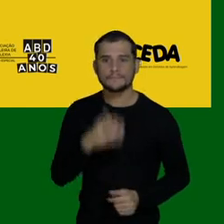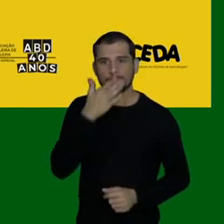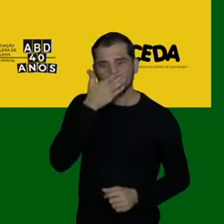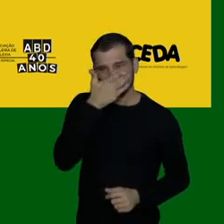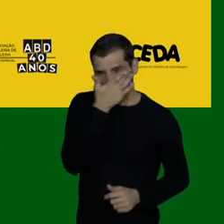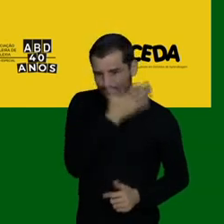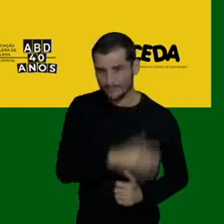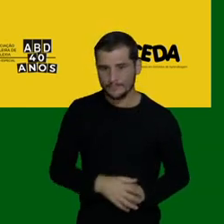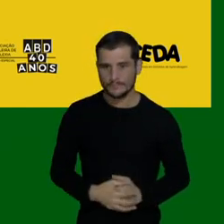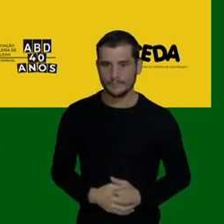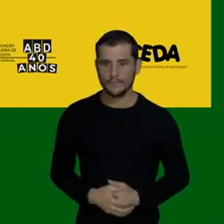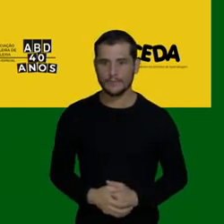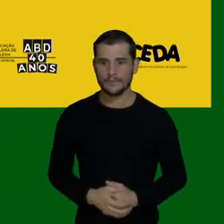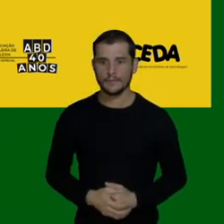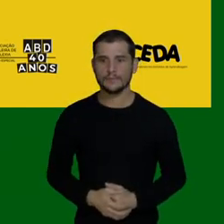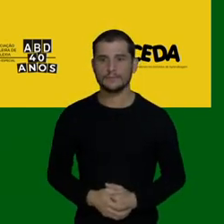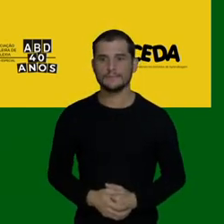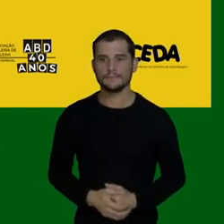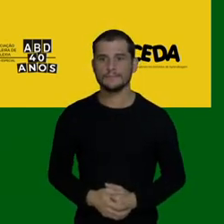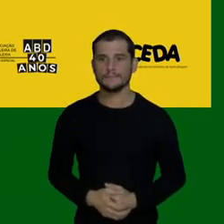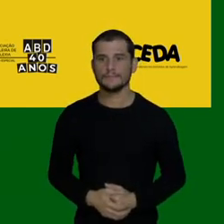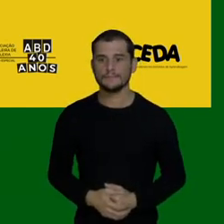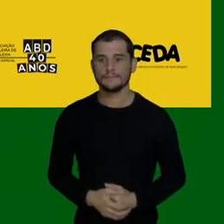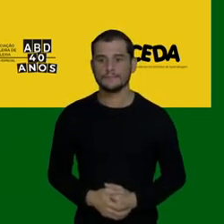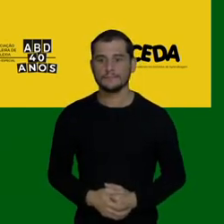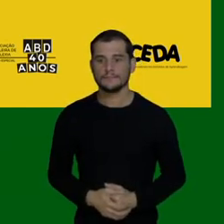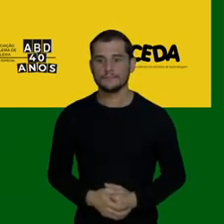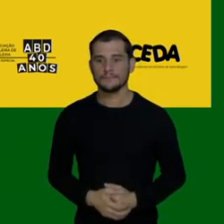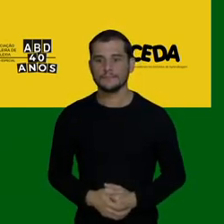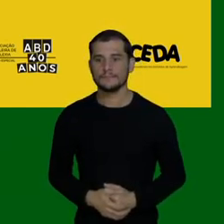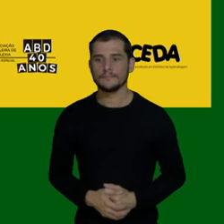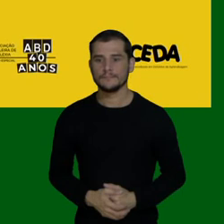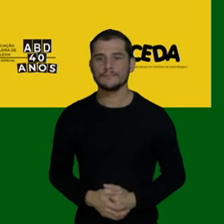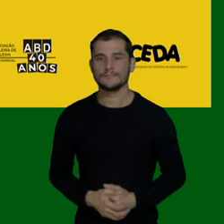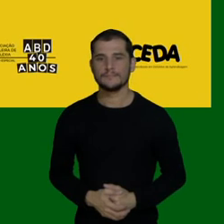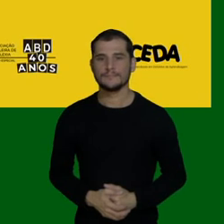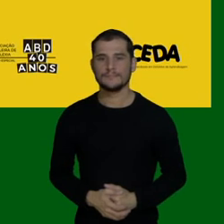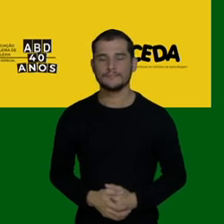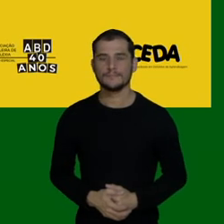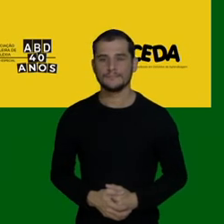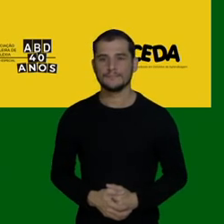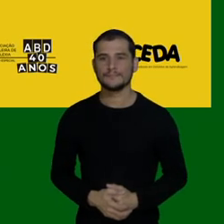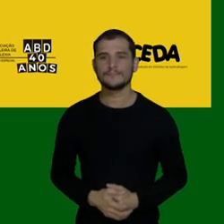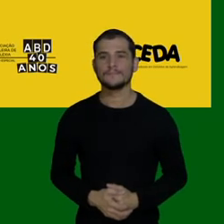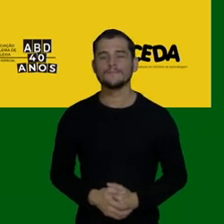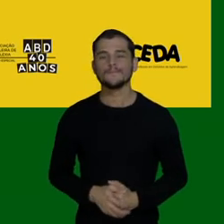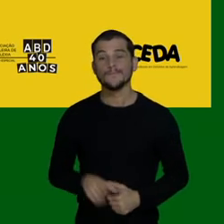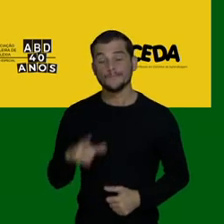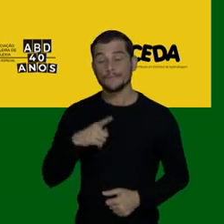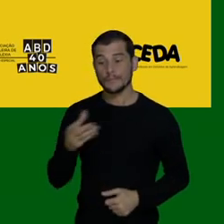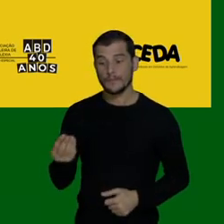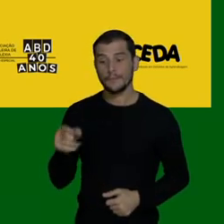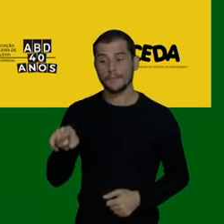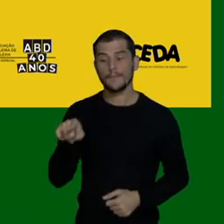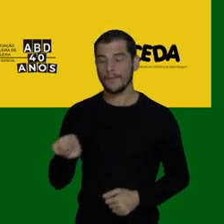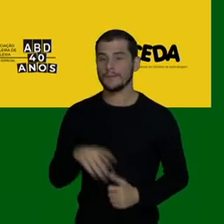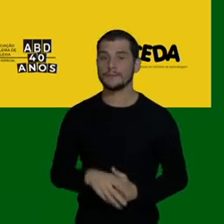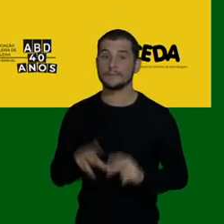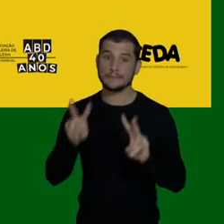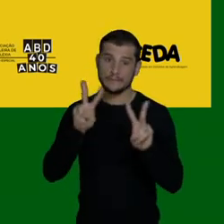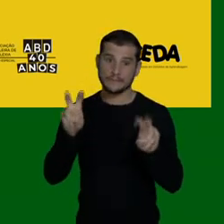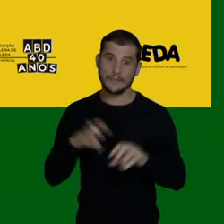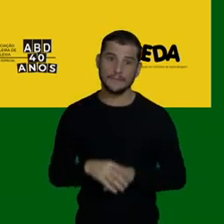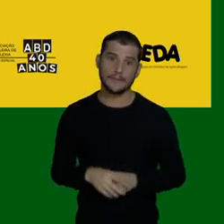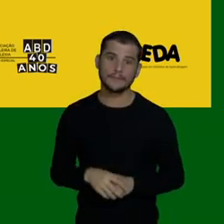novo por causa dessa memória né ã Então tem muito que ensinar né por isso que leva de